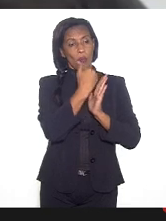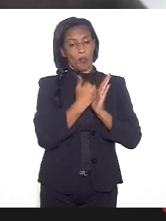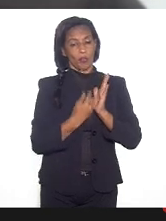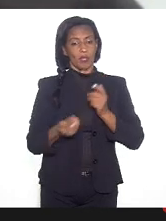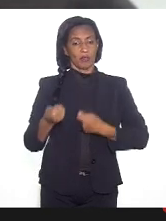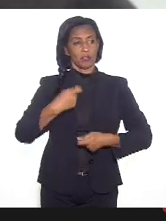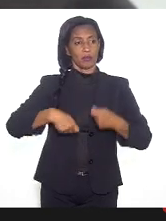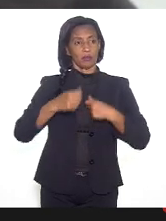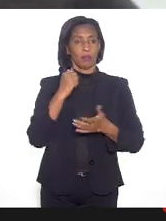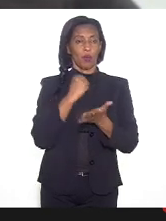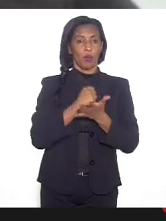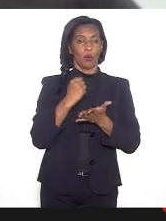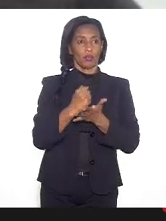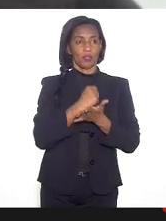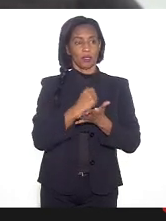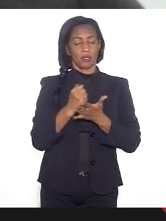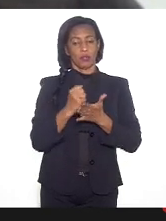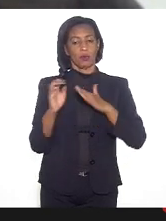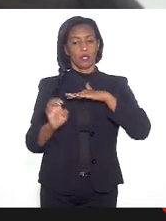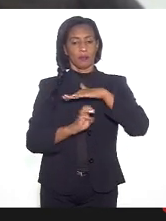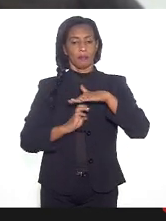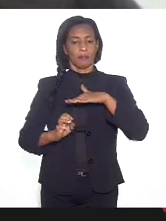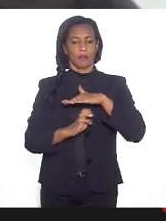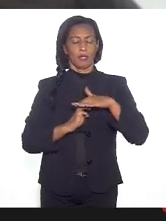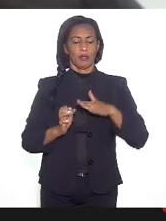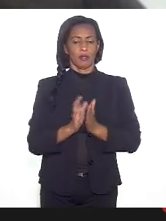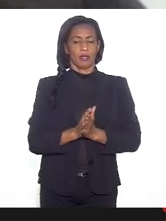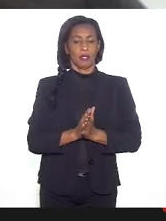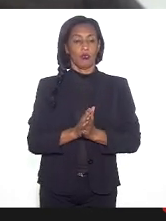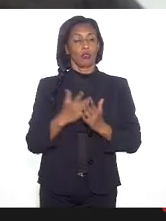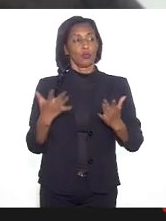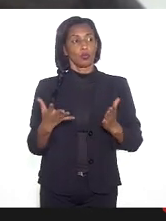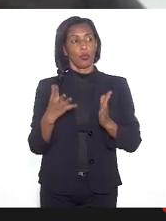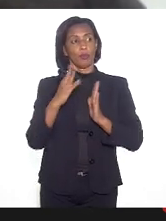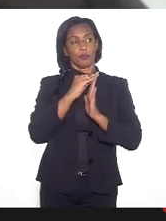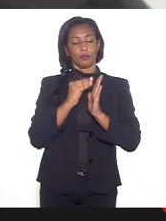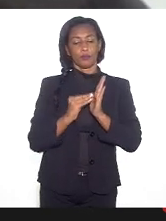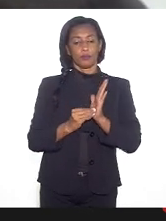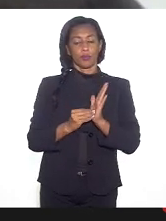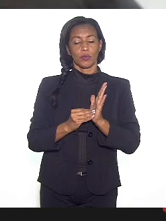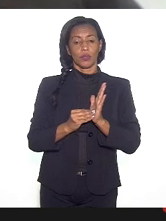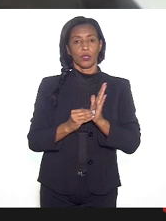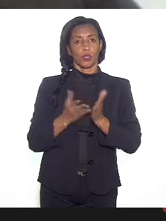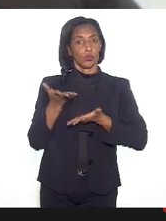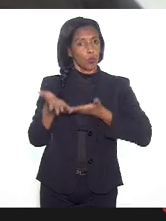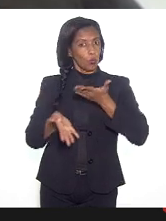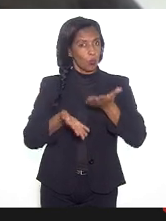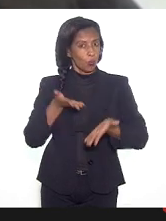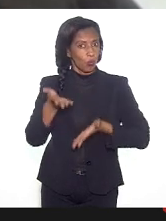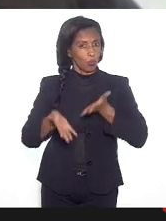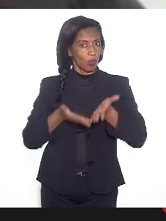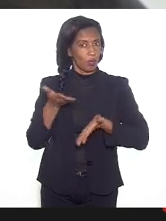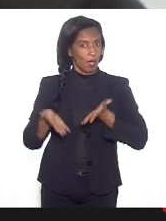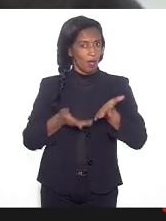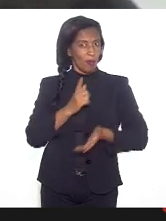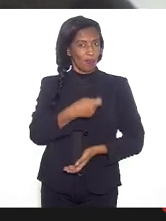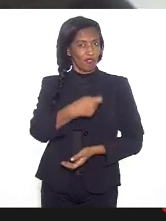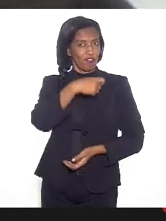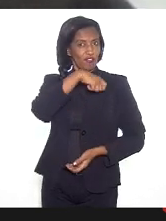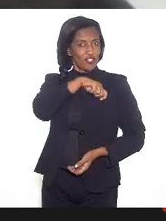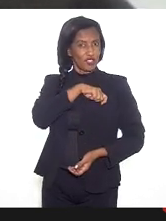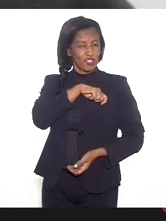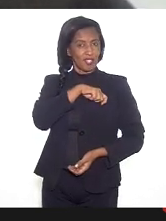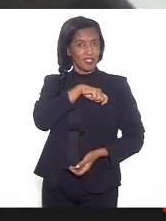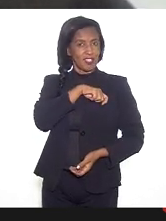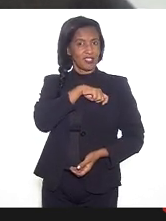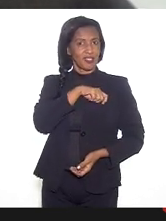para a contratação da referida empresa, sob o argumento de zelarmos, enquanto papel fiscalizador